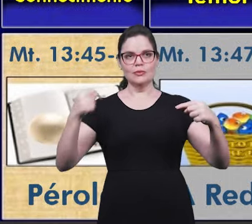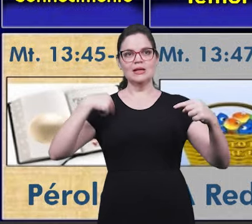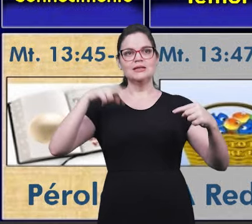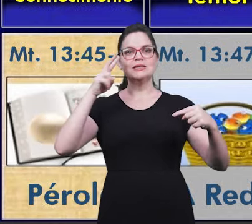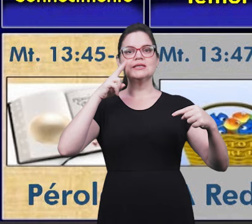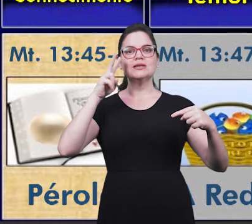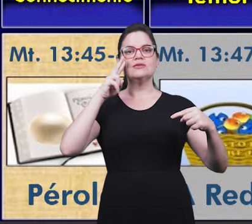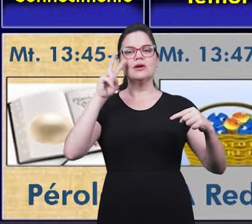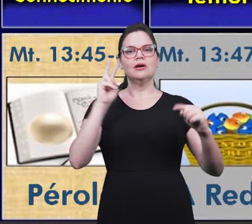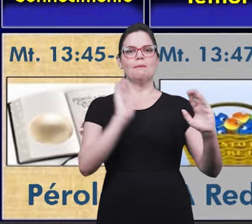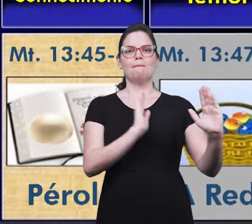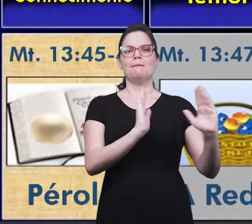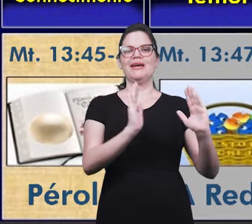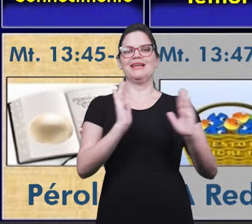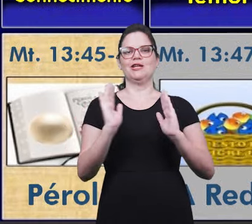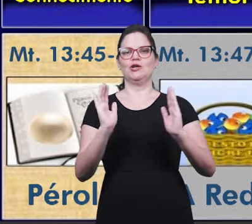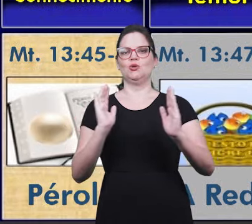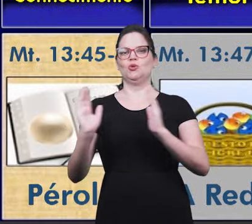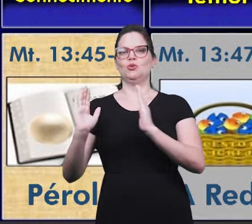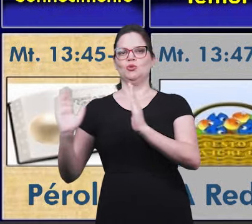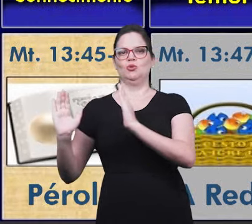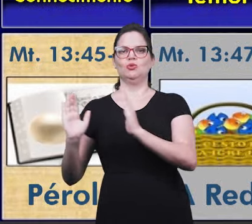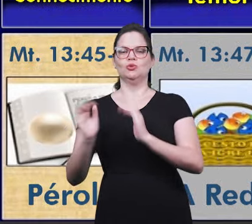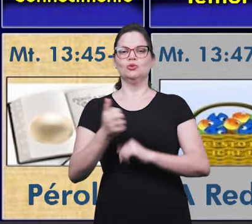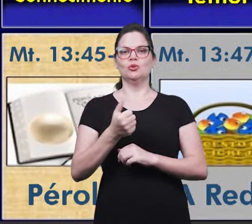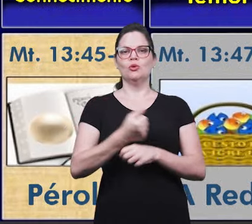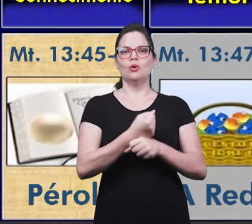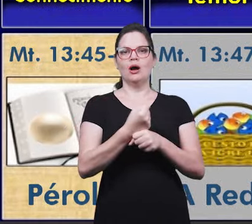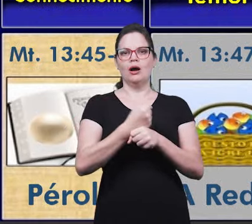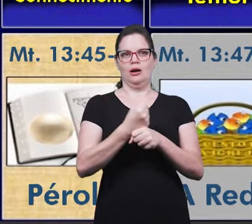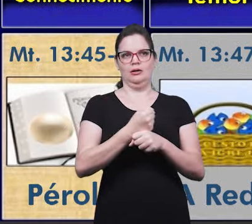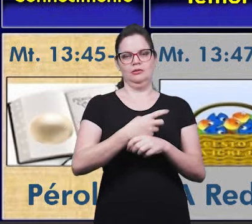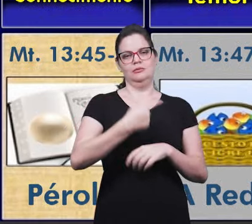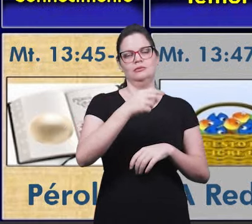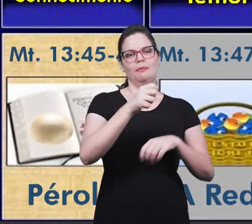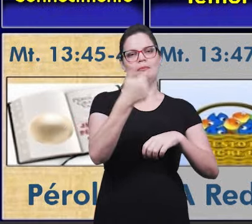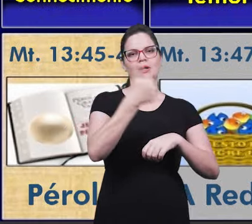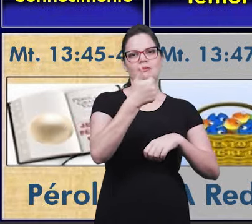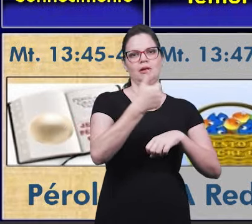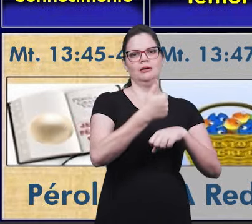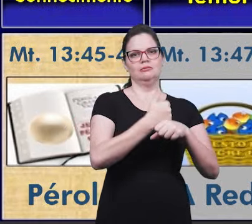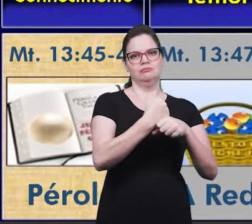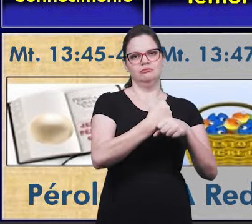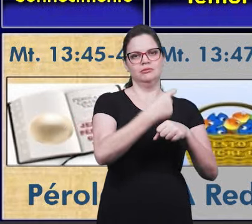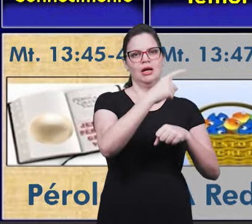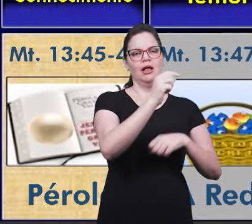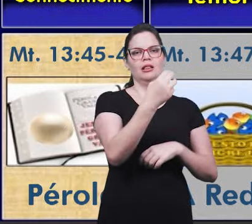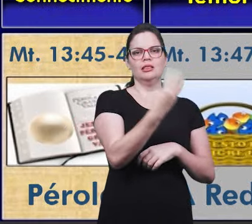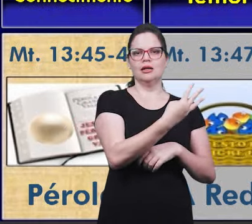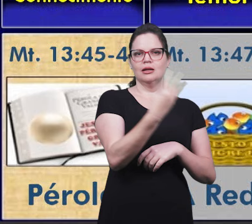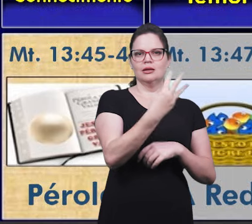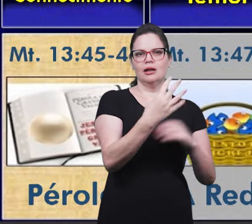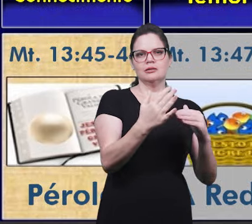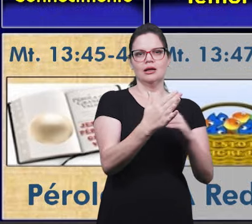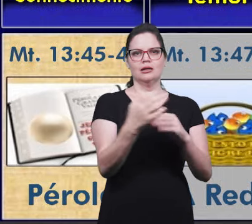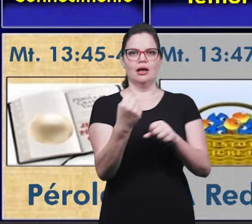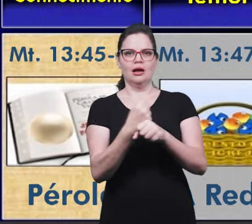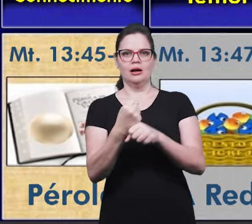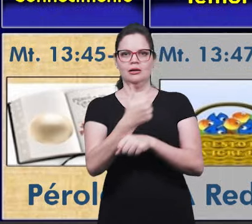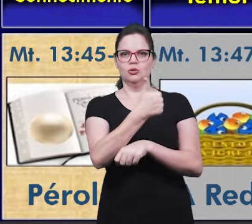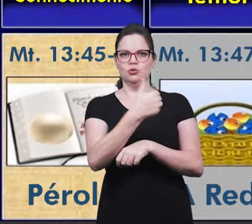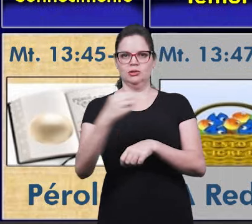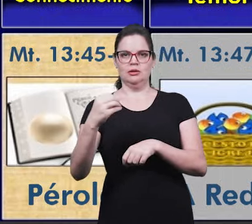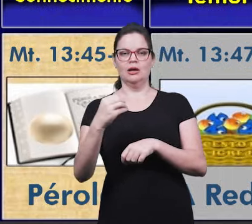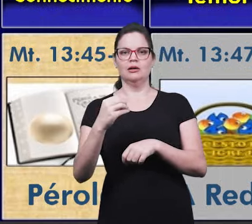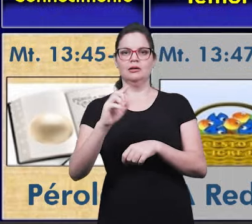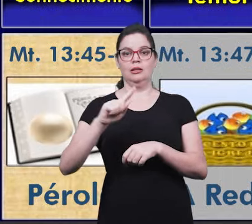parte histórica de cada uma dessas igrejas? Por exemplo, a igreja de Éfeso, a primeira, do ano 33 ao ano 100 depois de